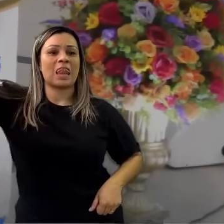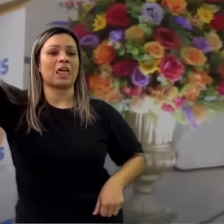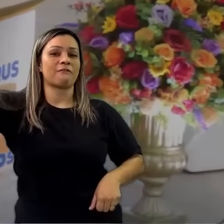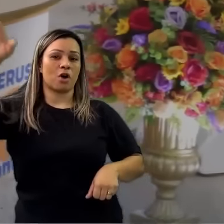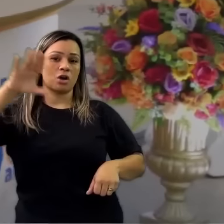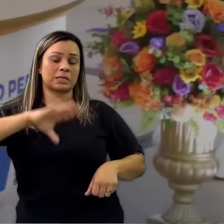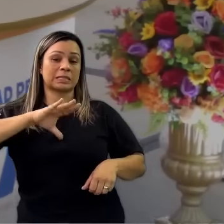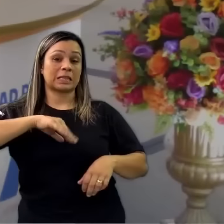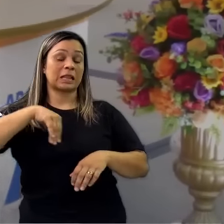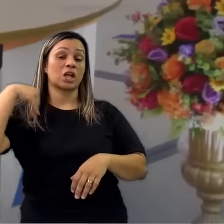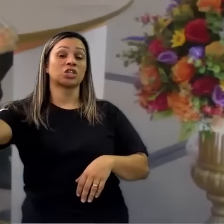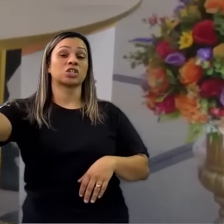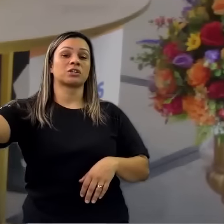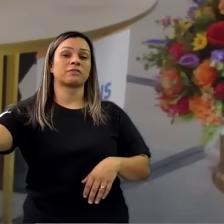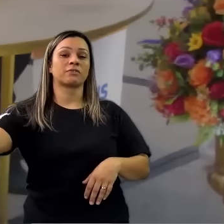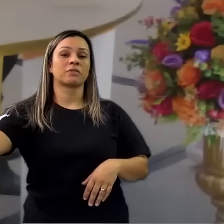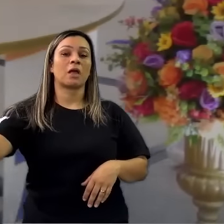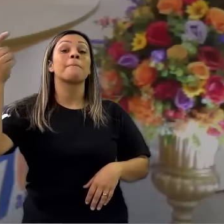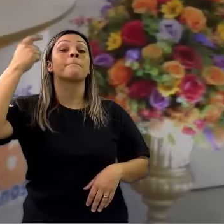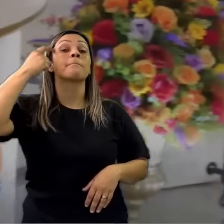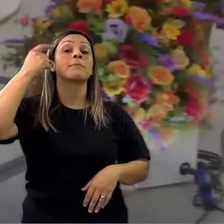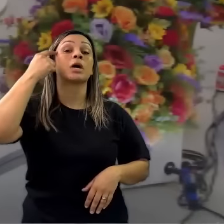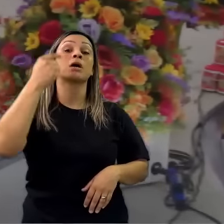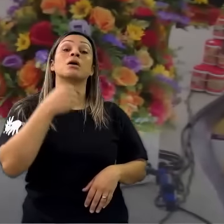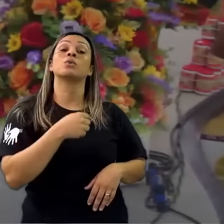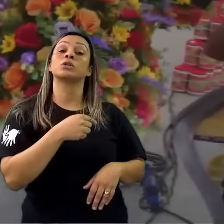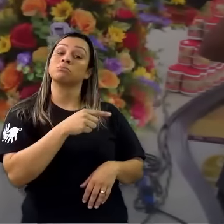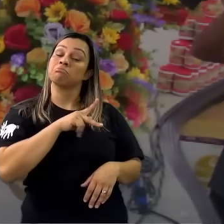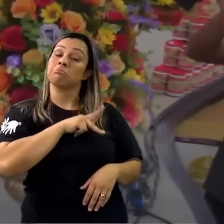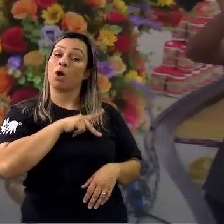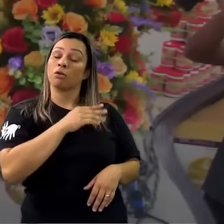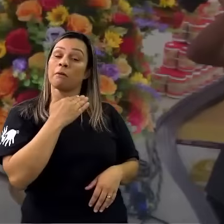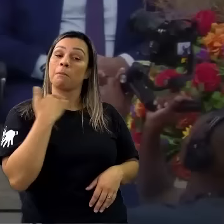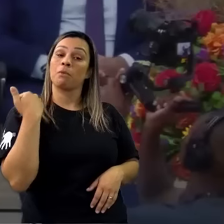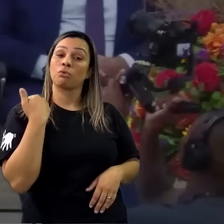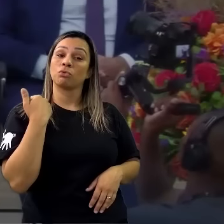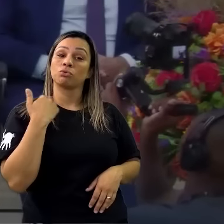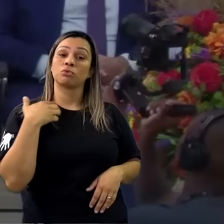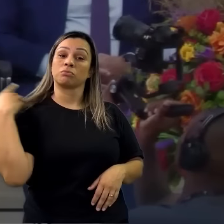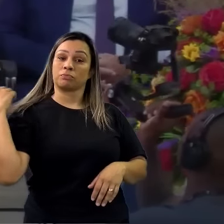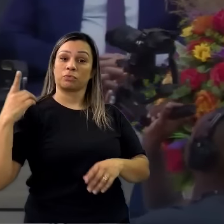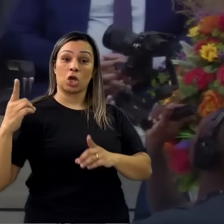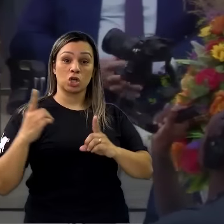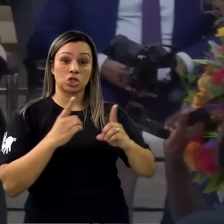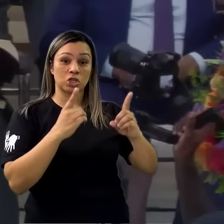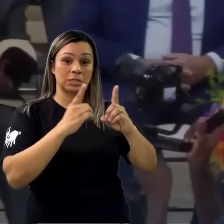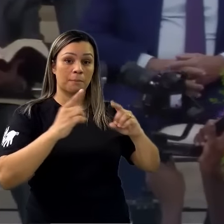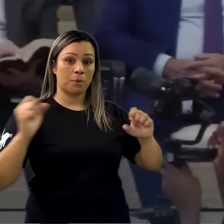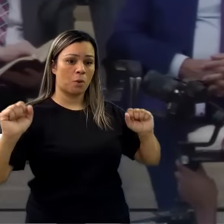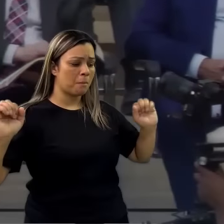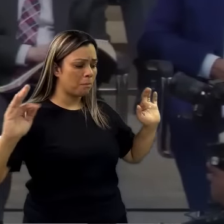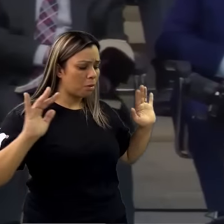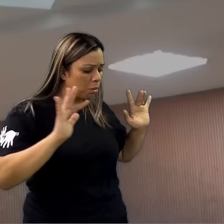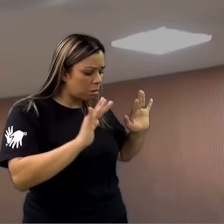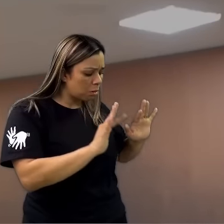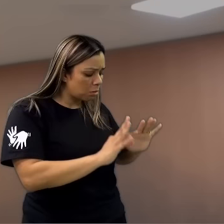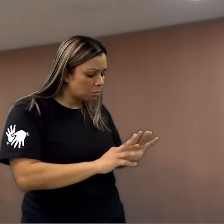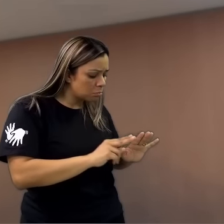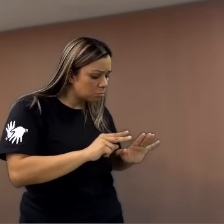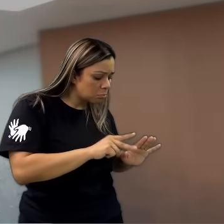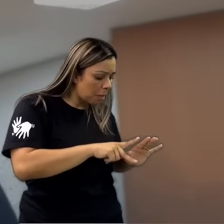19 diz assim pensando que ele tinha morrido aí o texto disse que no verso 20 os discípulos cercaram o Paulo todo mundo olhando para Paulo